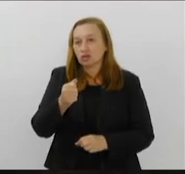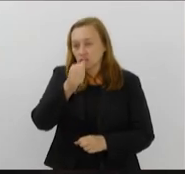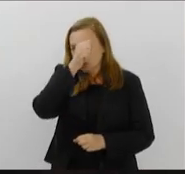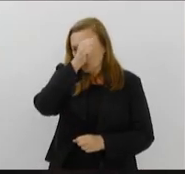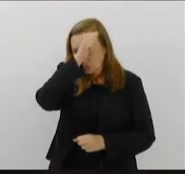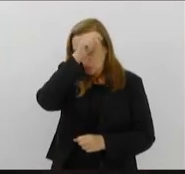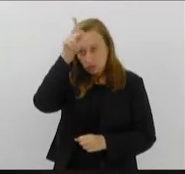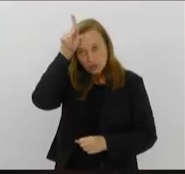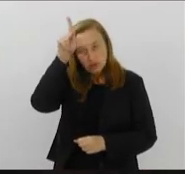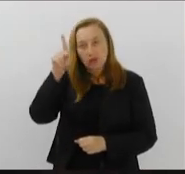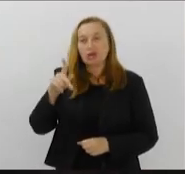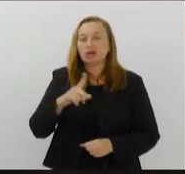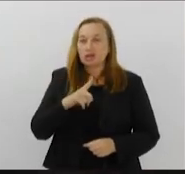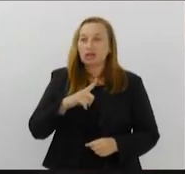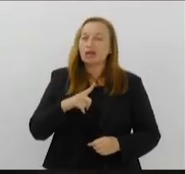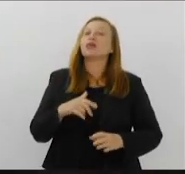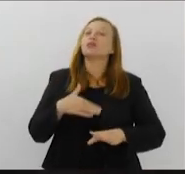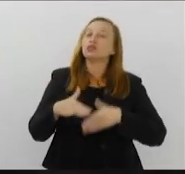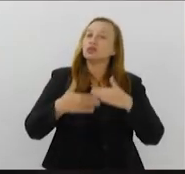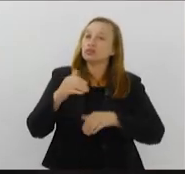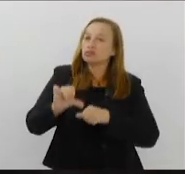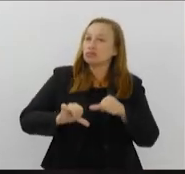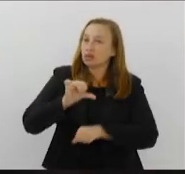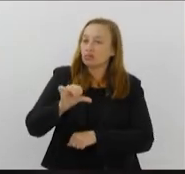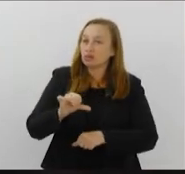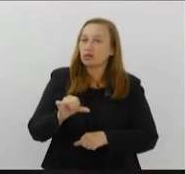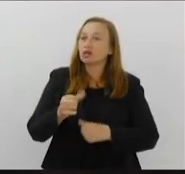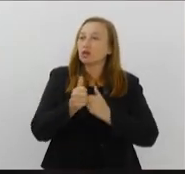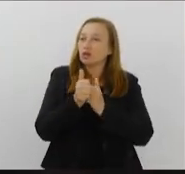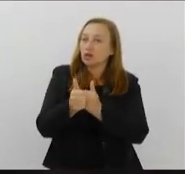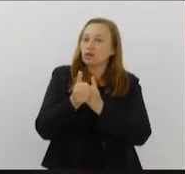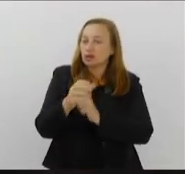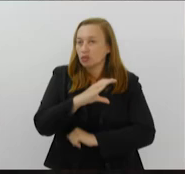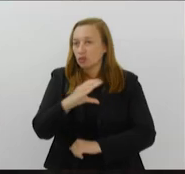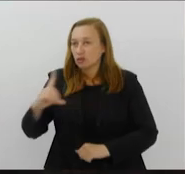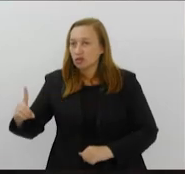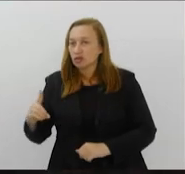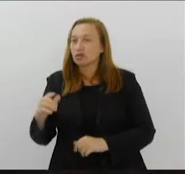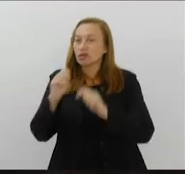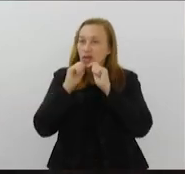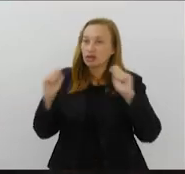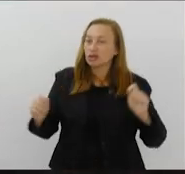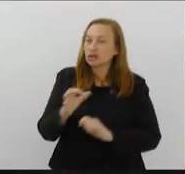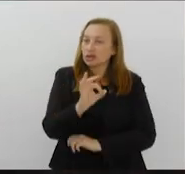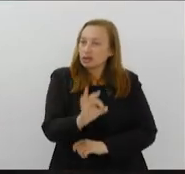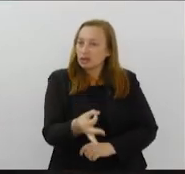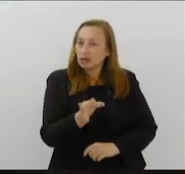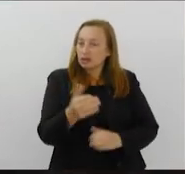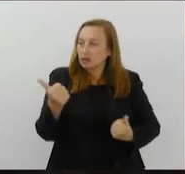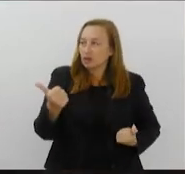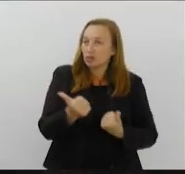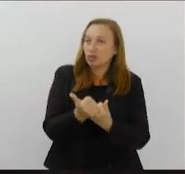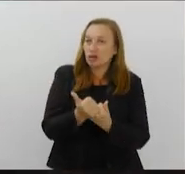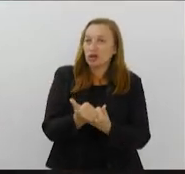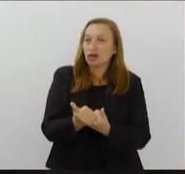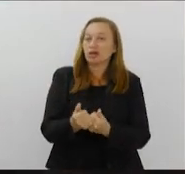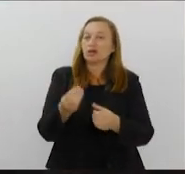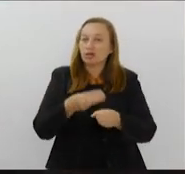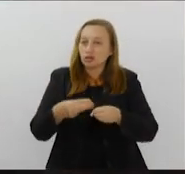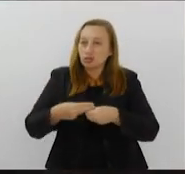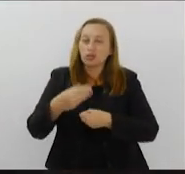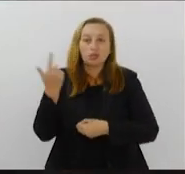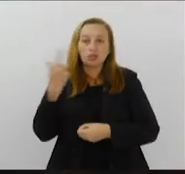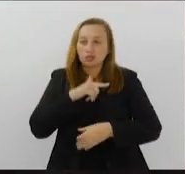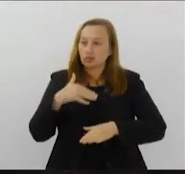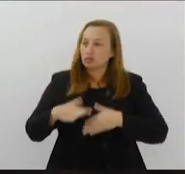mudanças climáticas, vem sendo coordenado por essa assessoria, que justamente vai apoiar os municípios a conseguirem